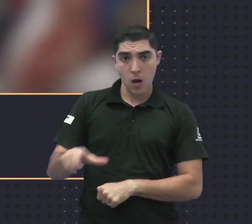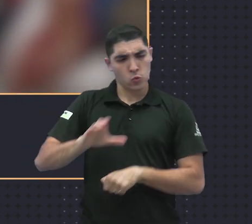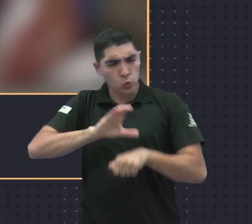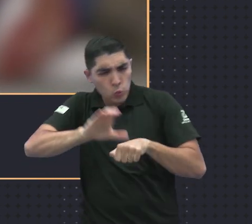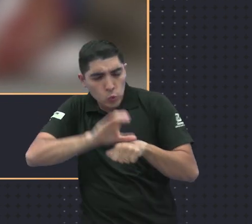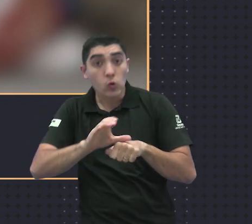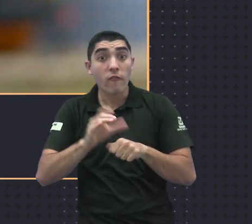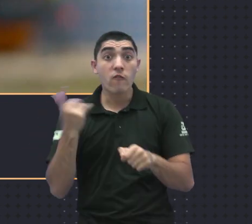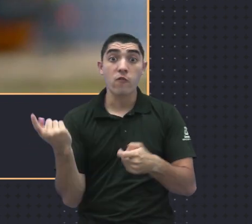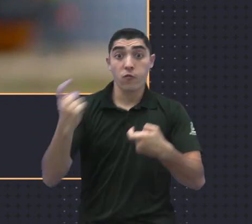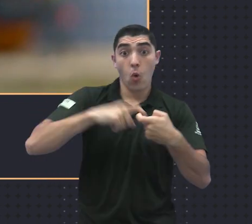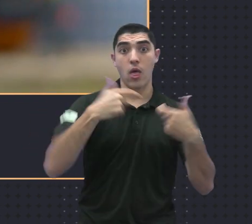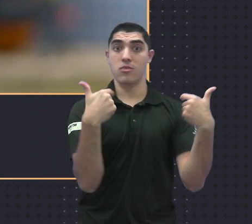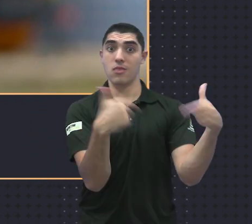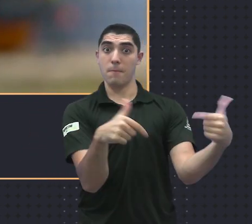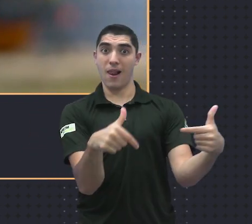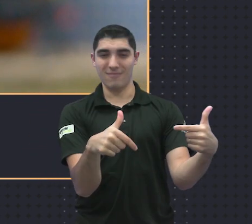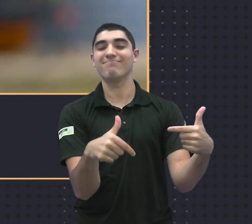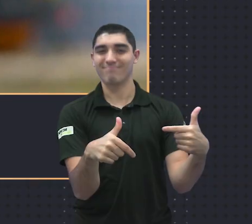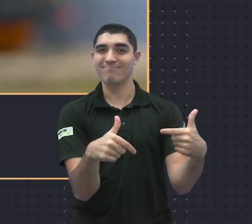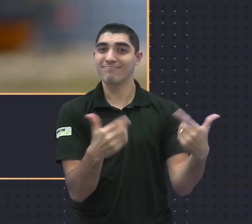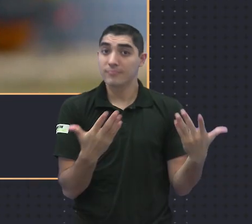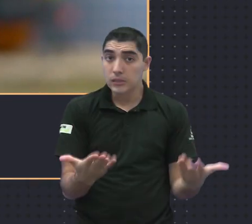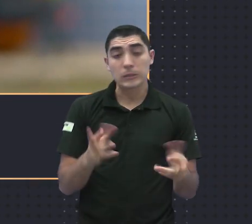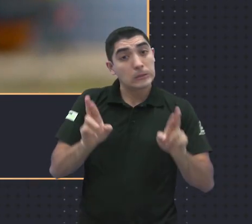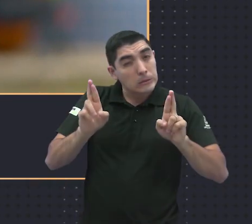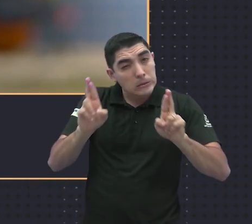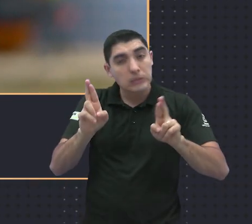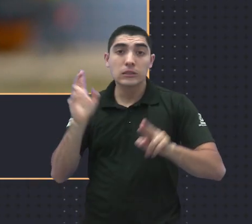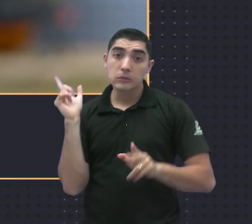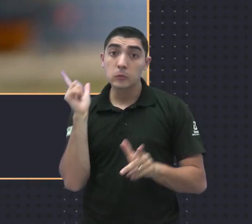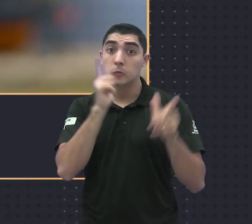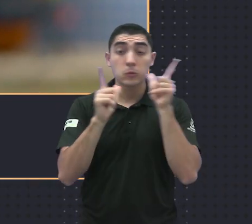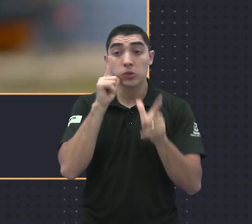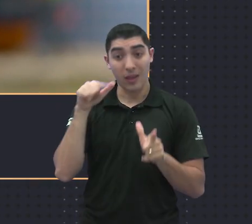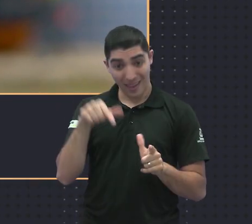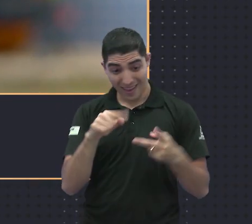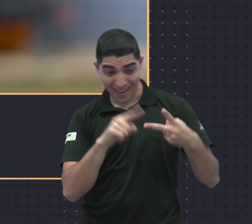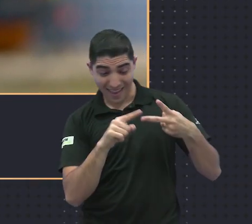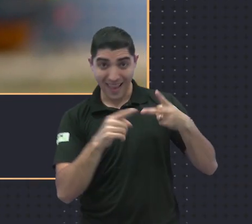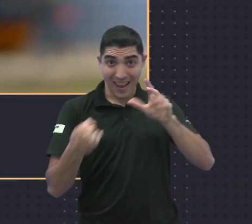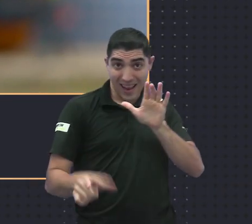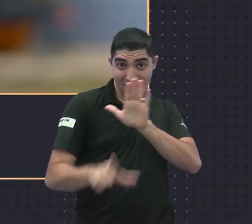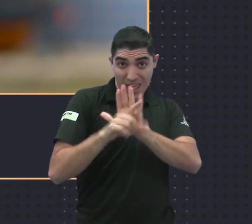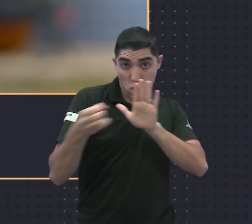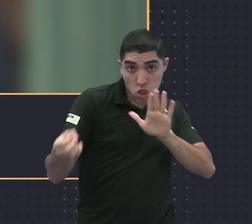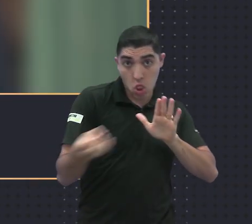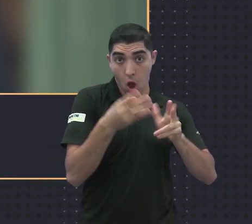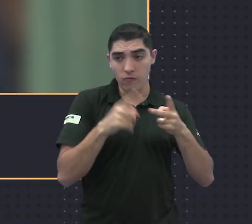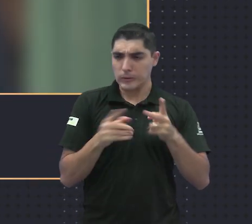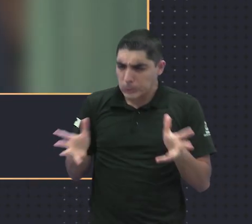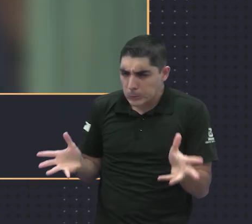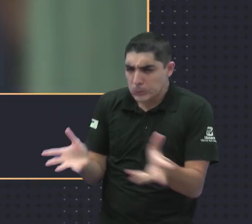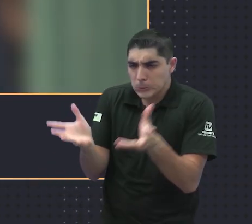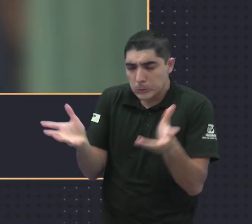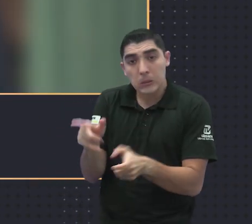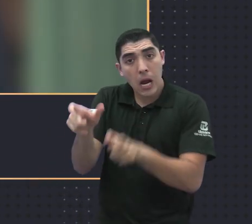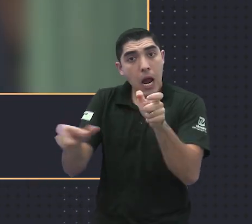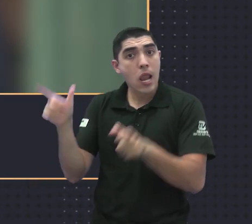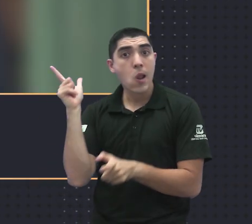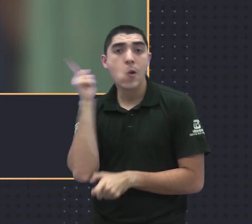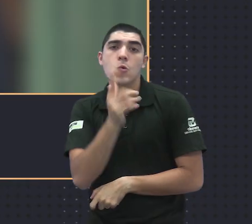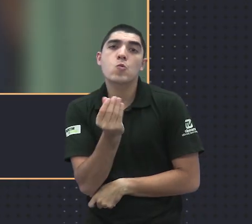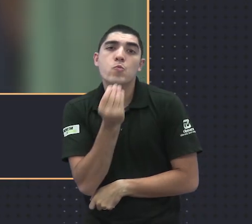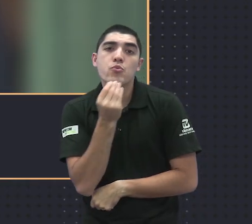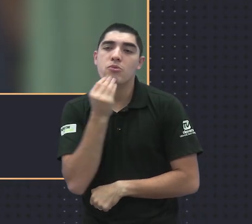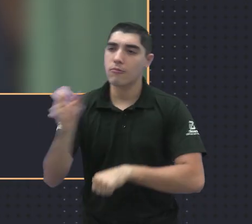ajudem na capacitação e reinserção no mercado de trabalho. A expectativa é que, a partir da nova política municipal, seja